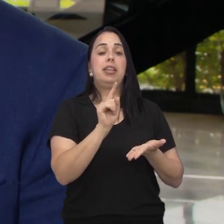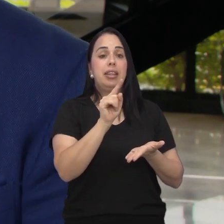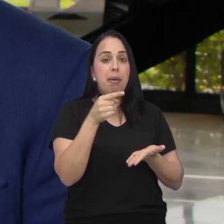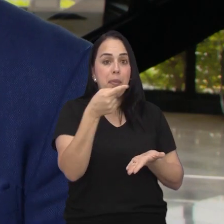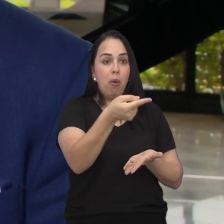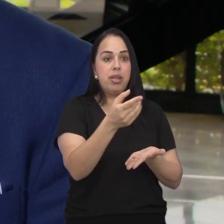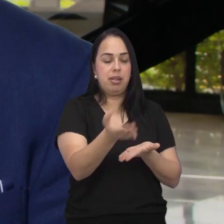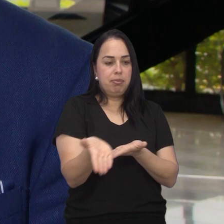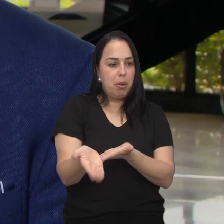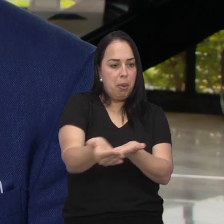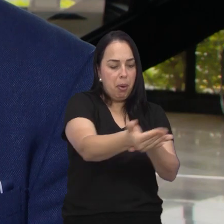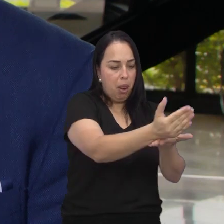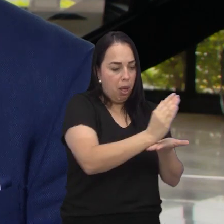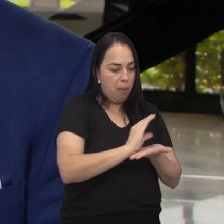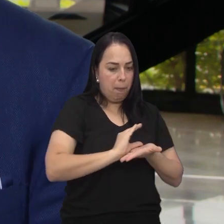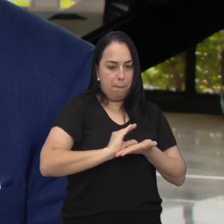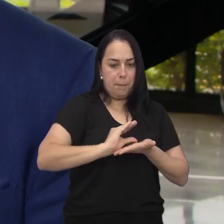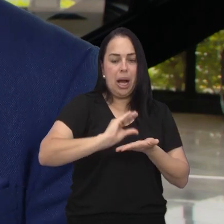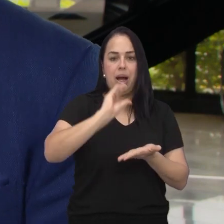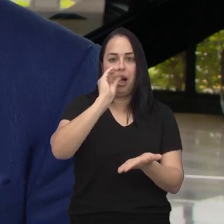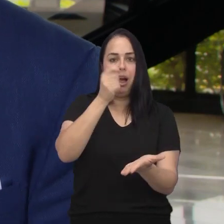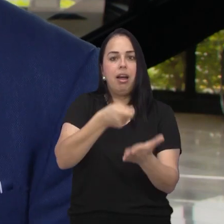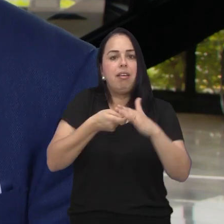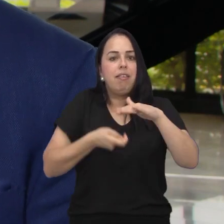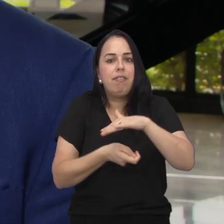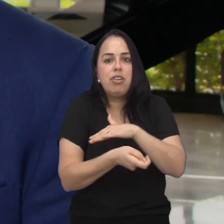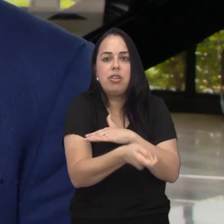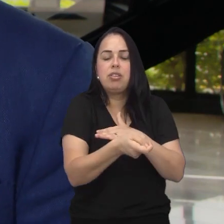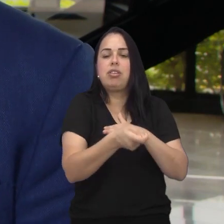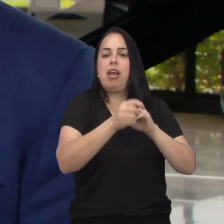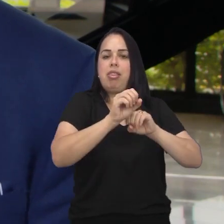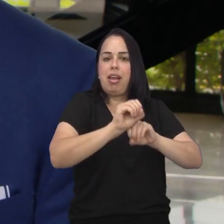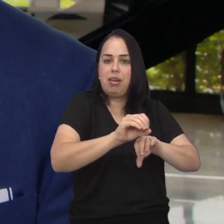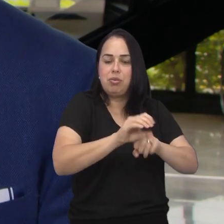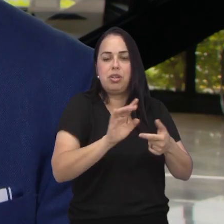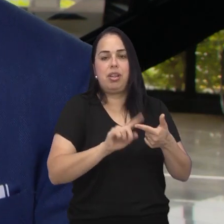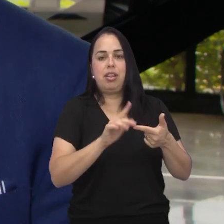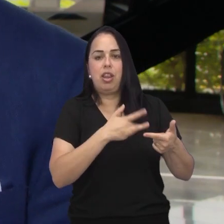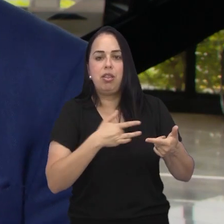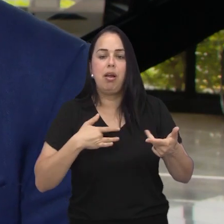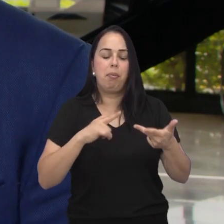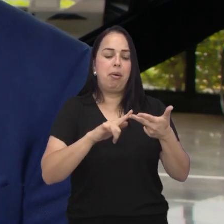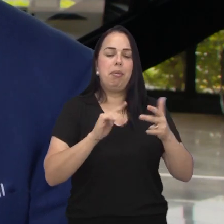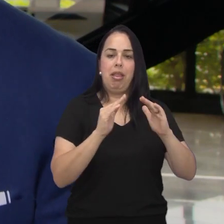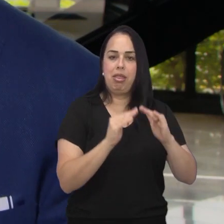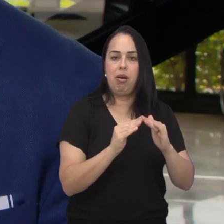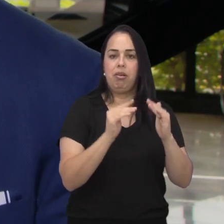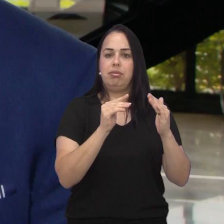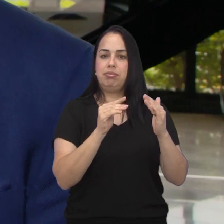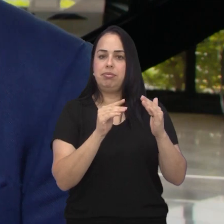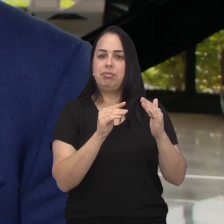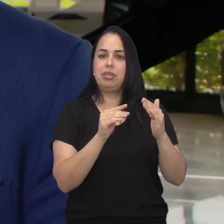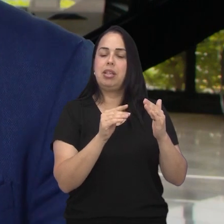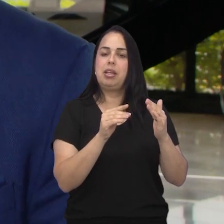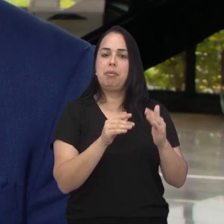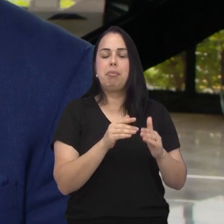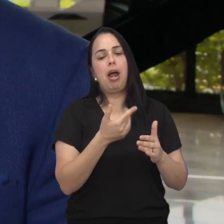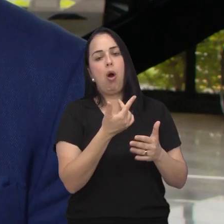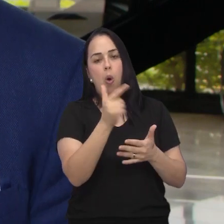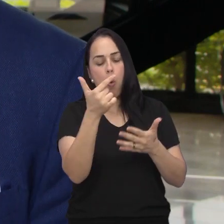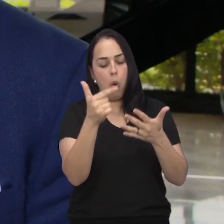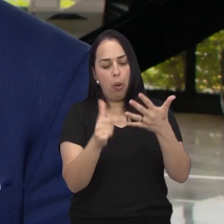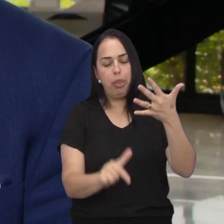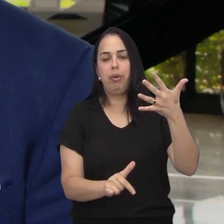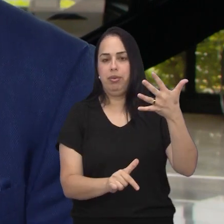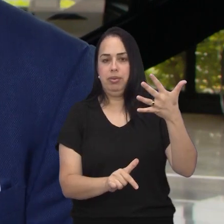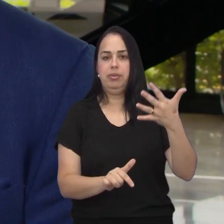isso seja revertido à população. Então todo imposto que nós pagamos, a ideia é que ele seja revertido para a saúde, para a moradia, para a educação e para os